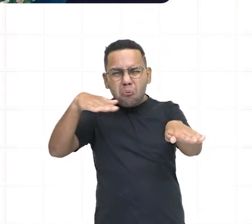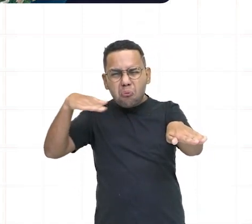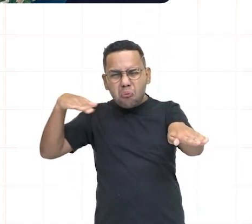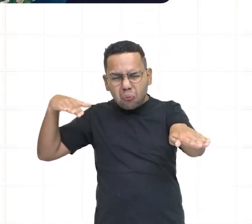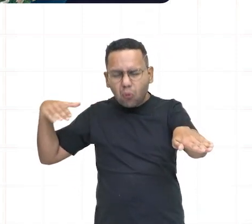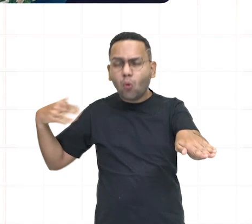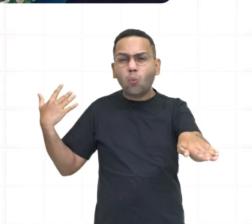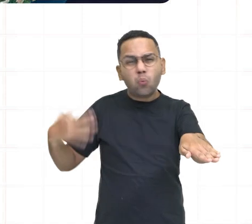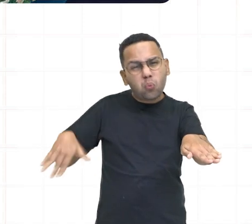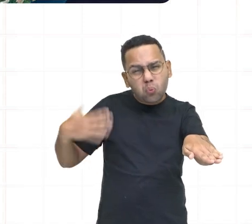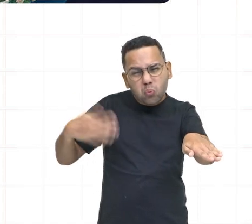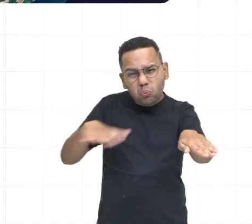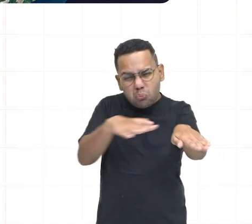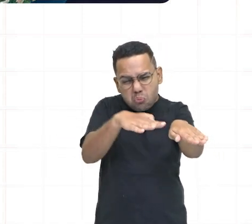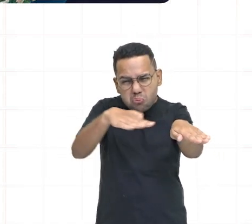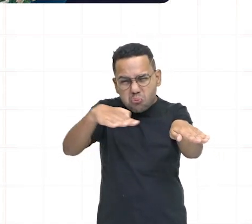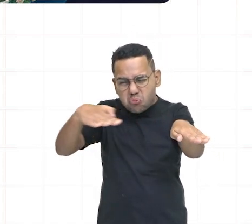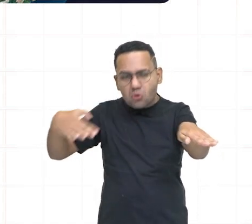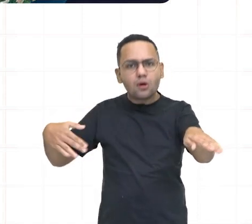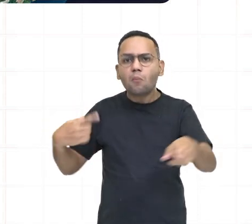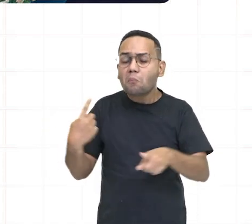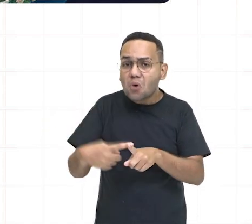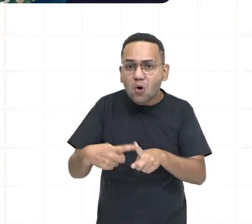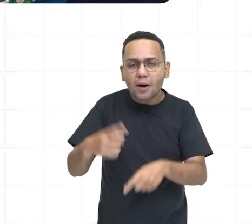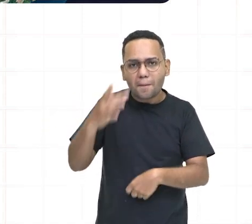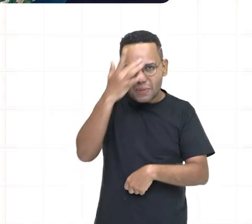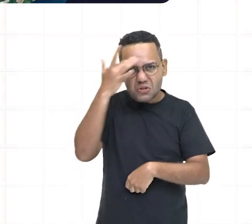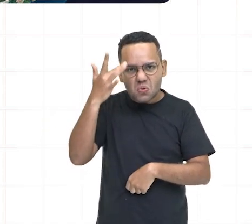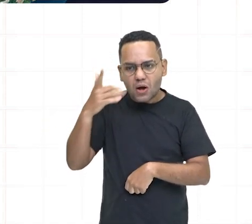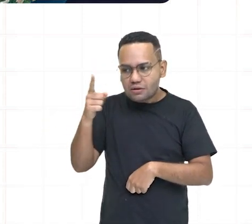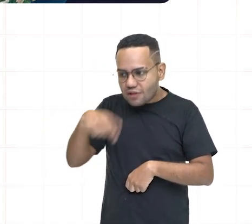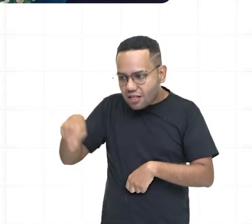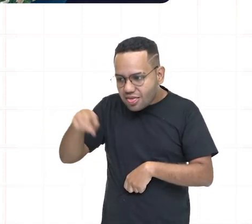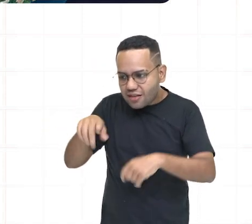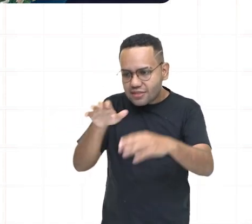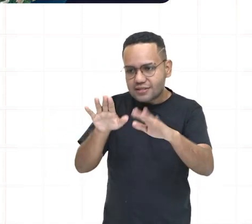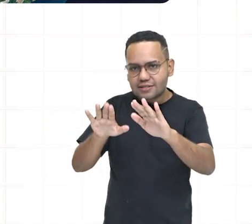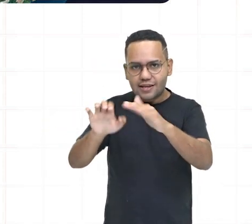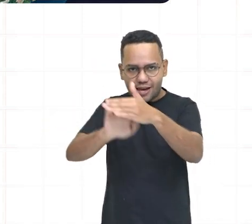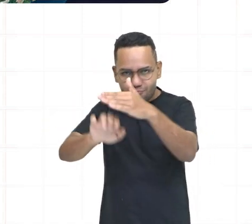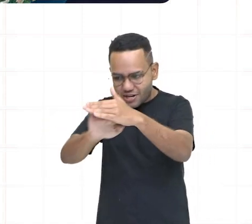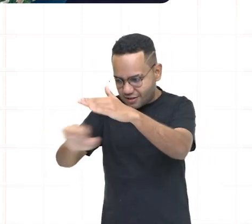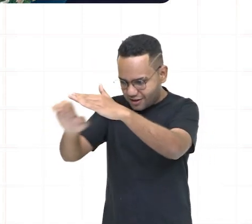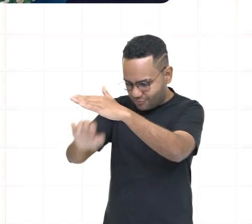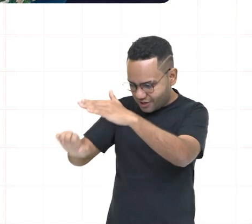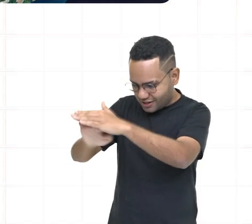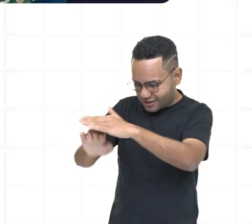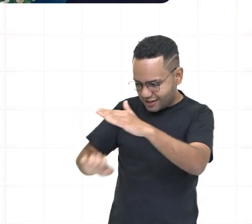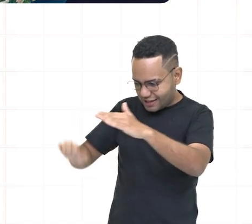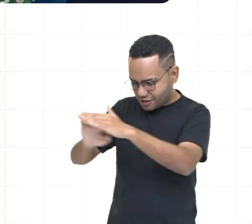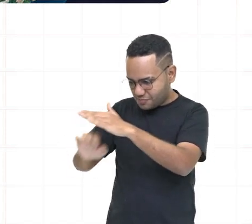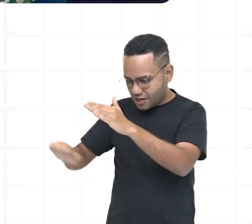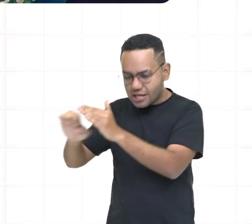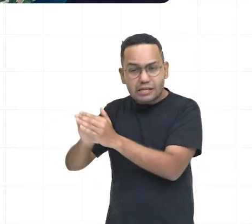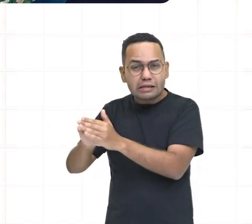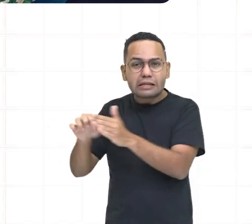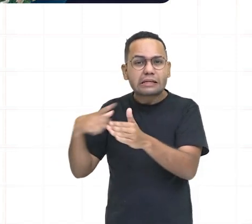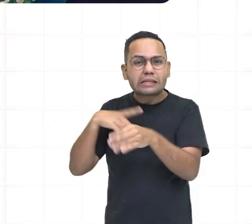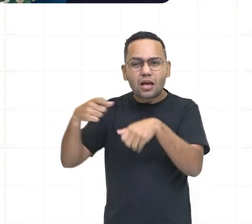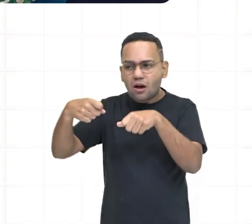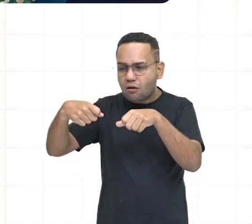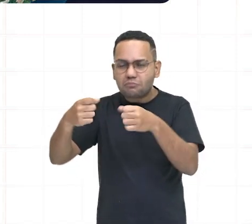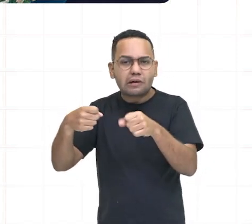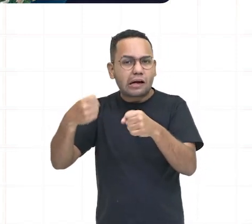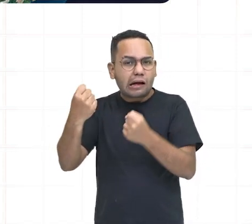turno da tarde são embarcados ali nas rotas, né? E elas fazem aqui um caminho muito próximo de onde a gente trabalha,